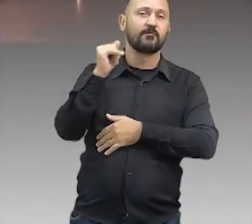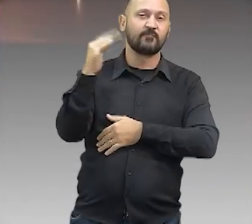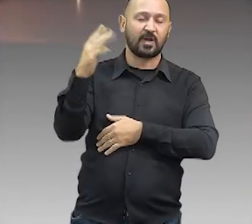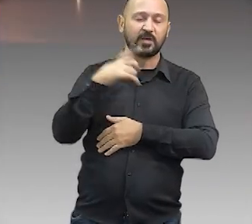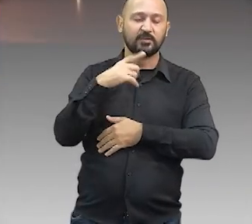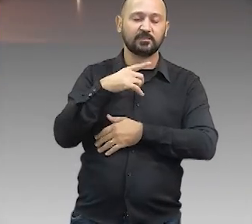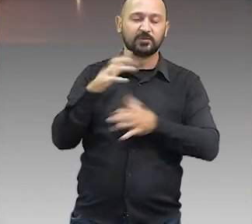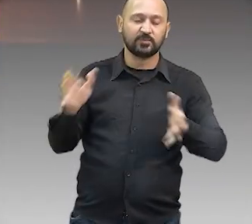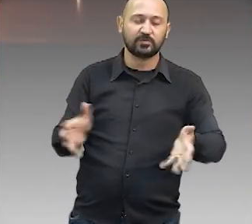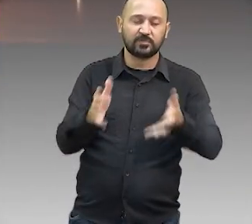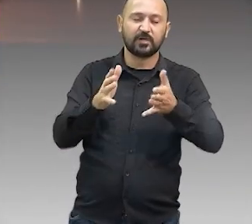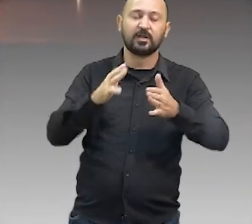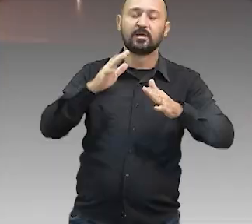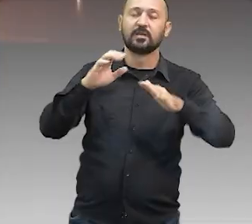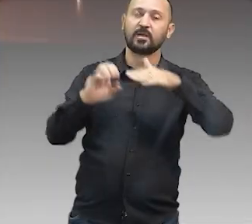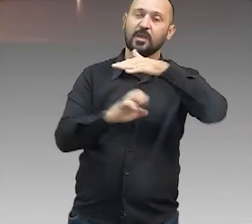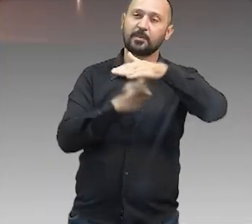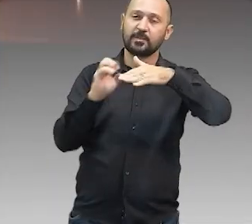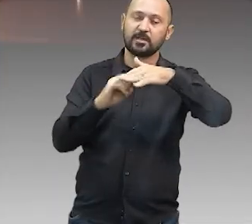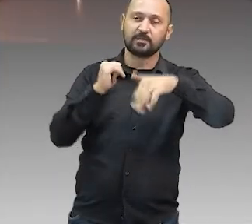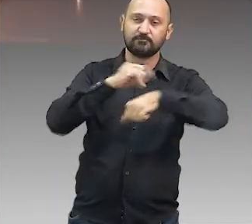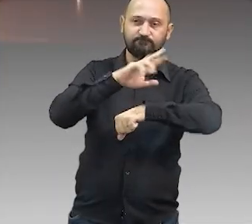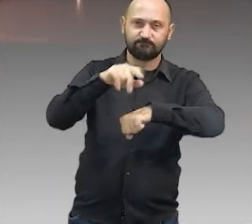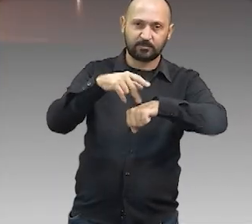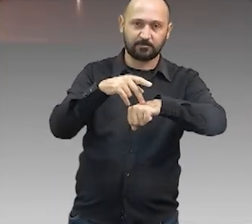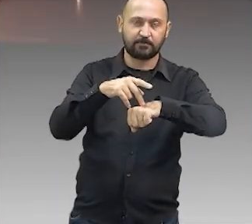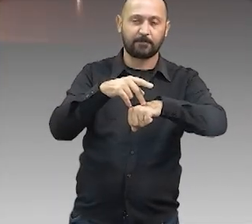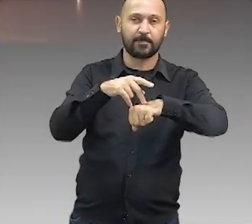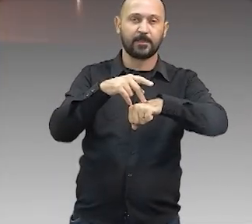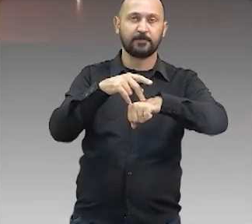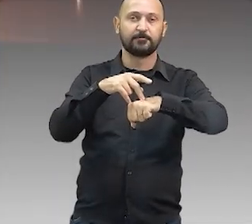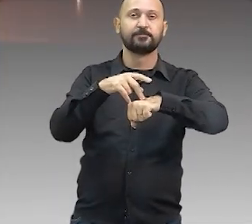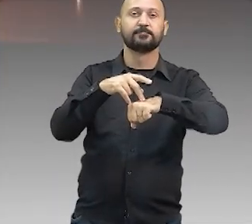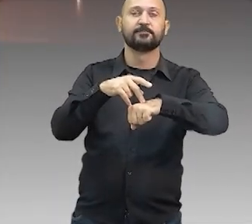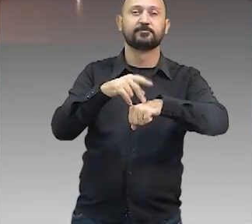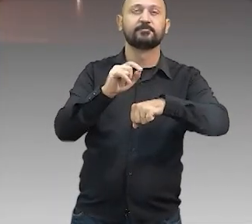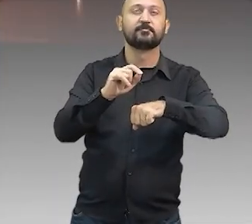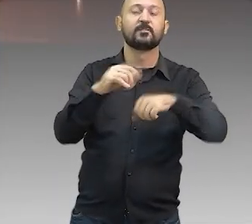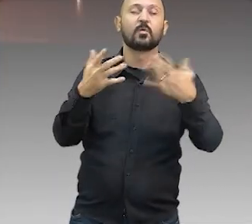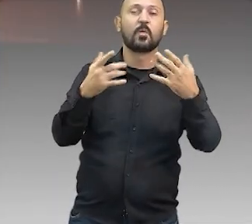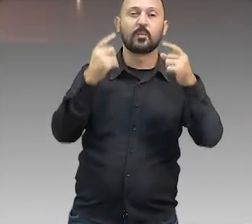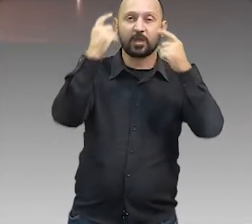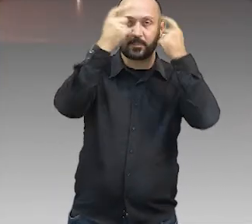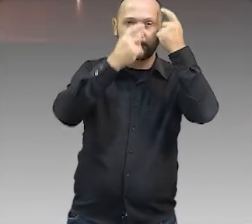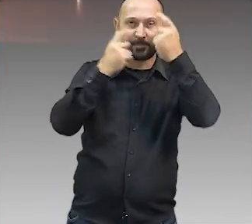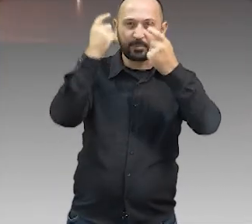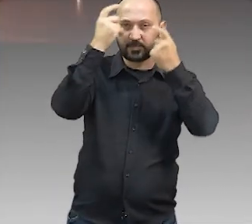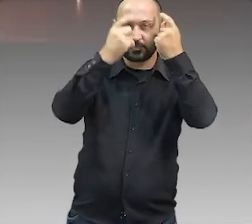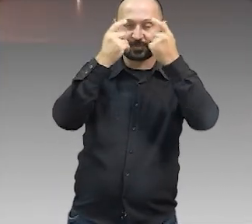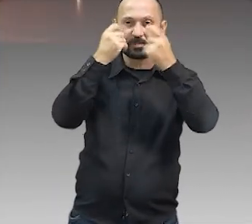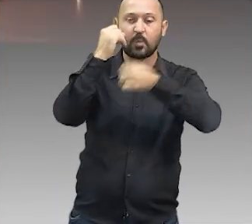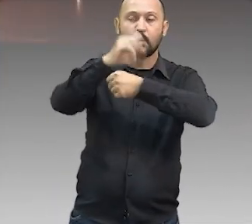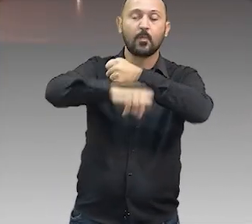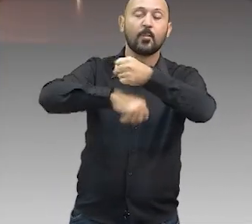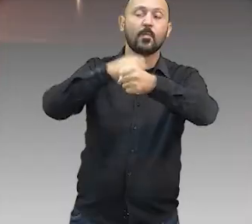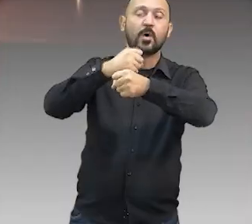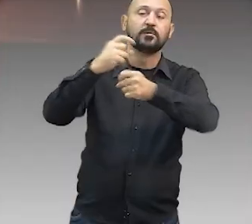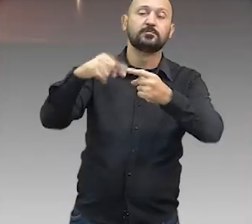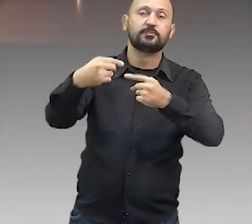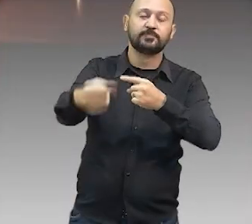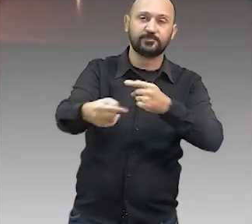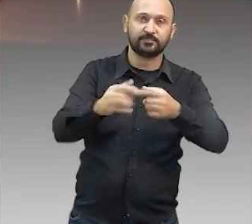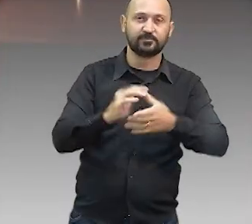países. E qual era a preocupação para o ano que vem desse pessoal? Primeira preocupação